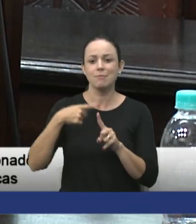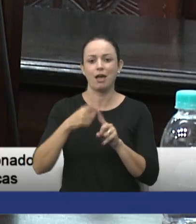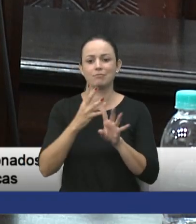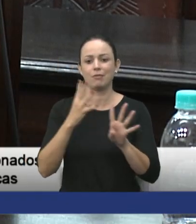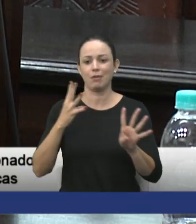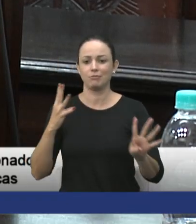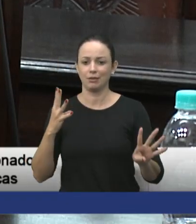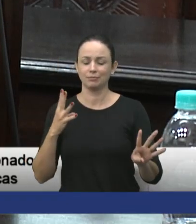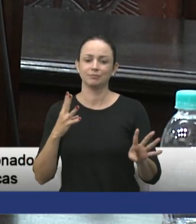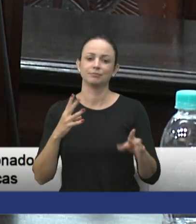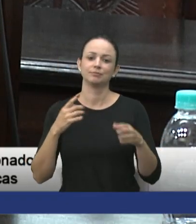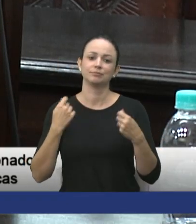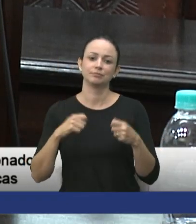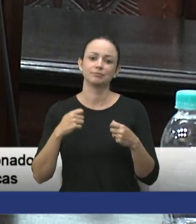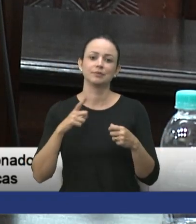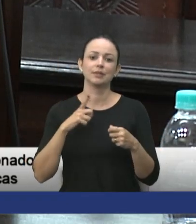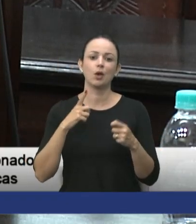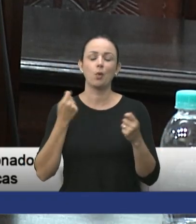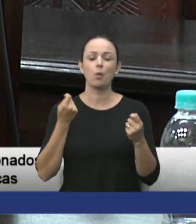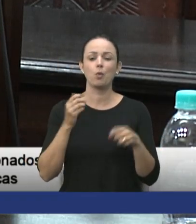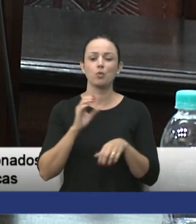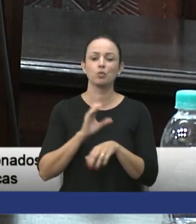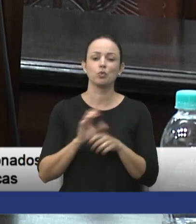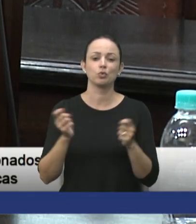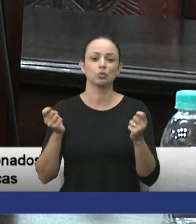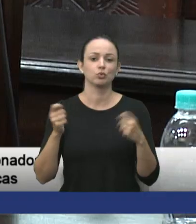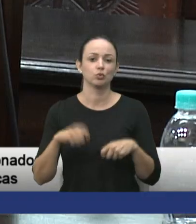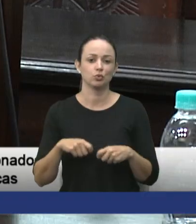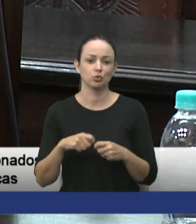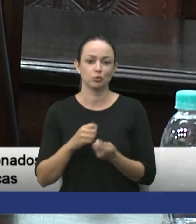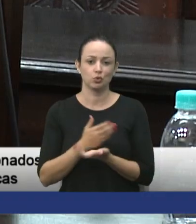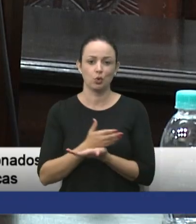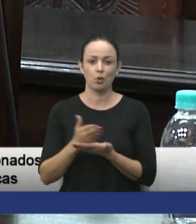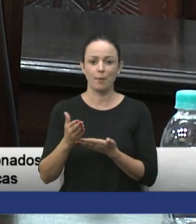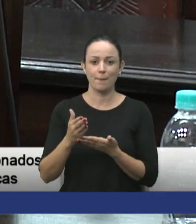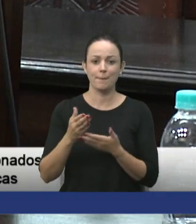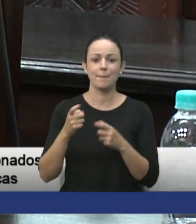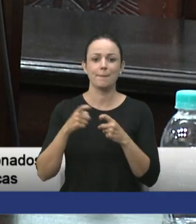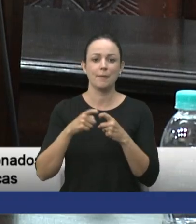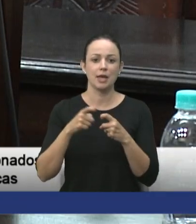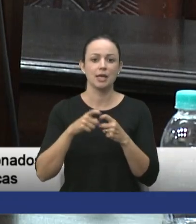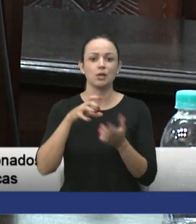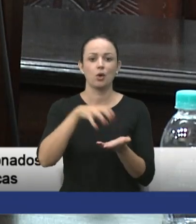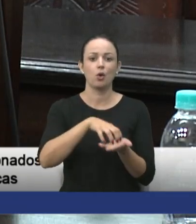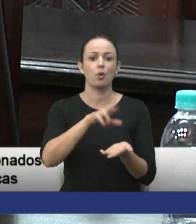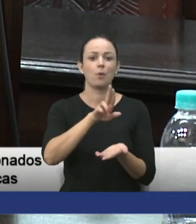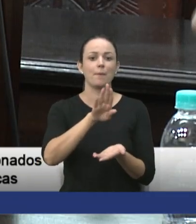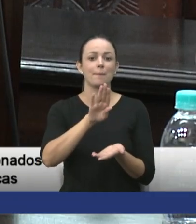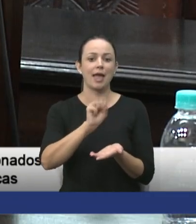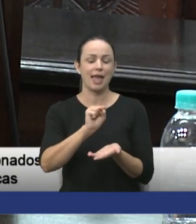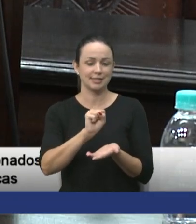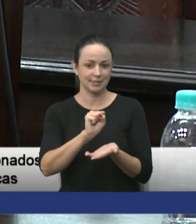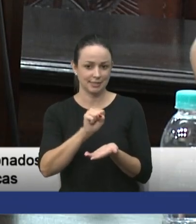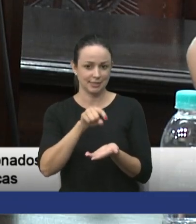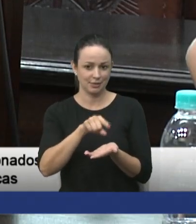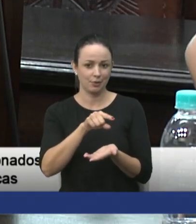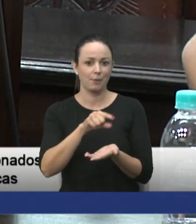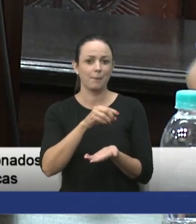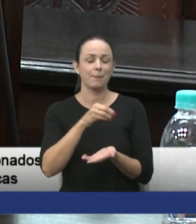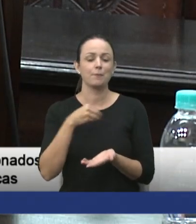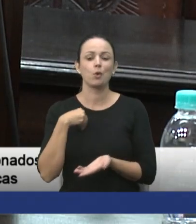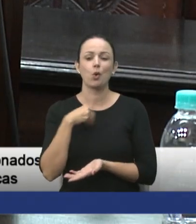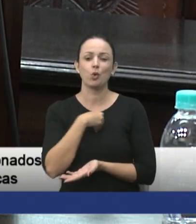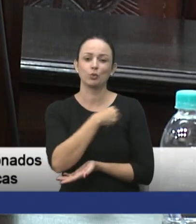assim, que tinha que ter uma capacitação que começasse com os médicos da UBS, que muitas vezes